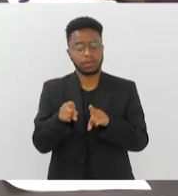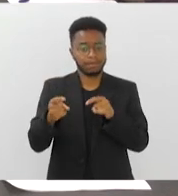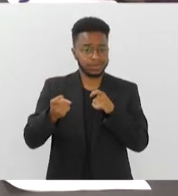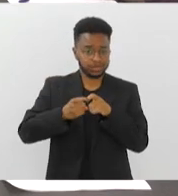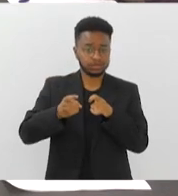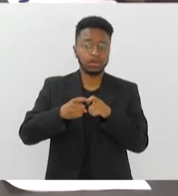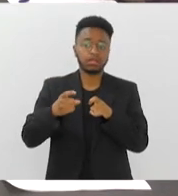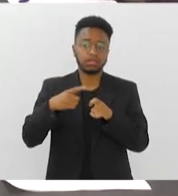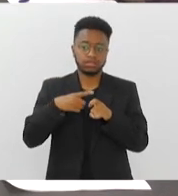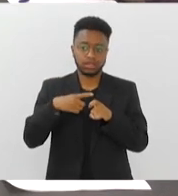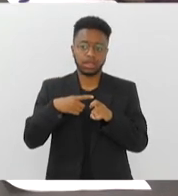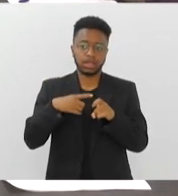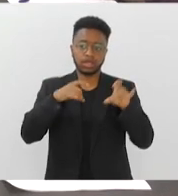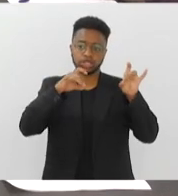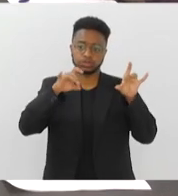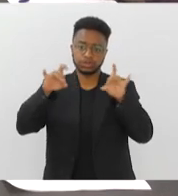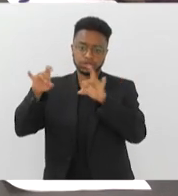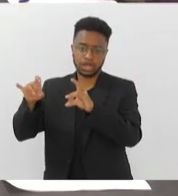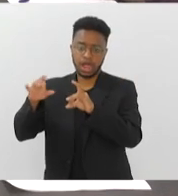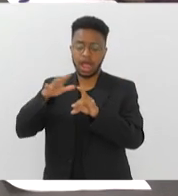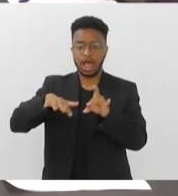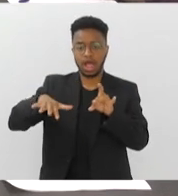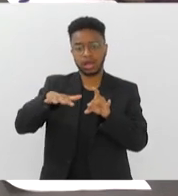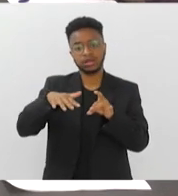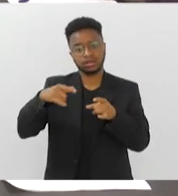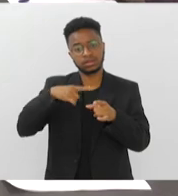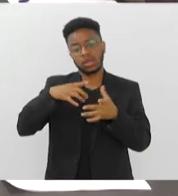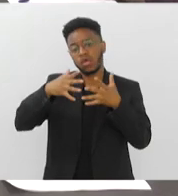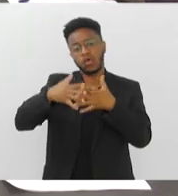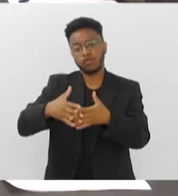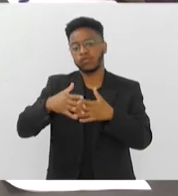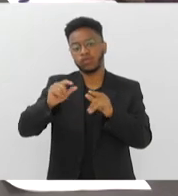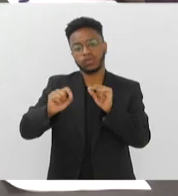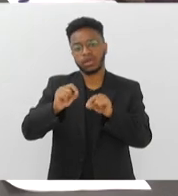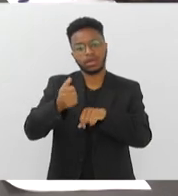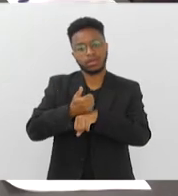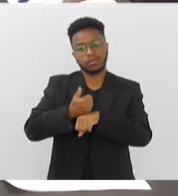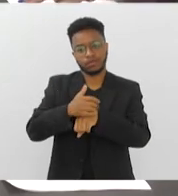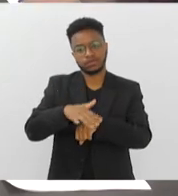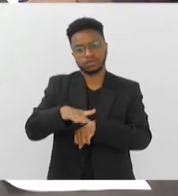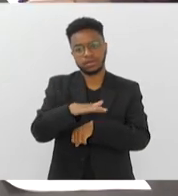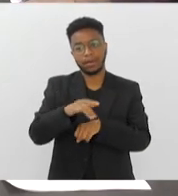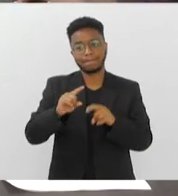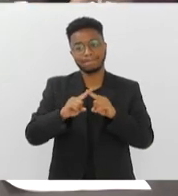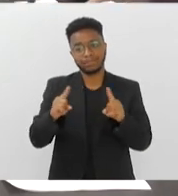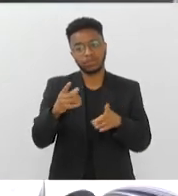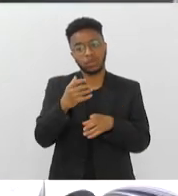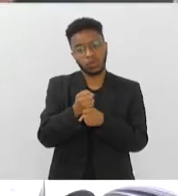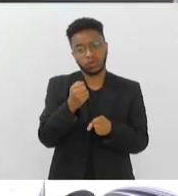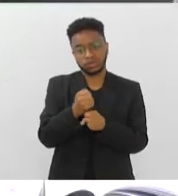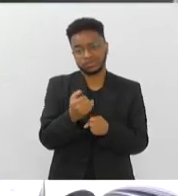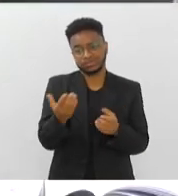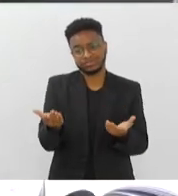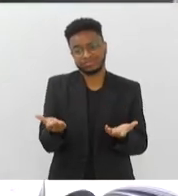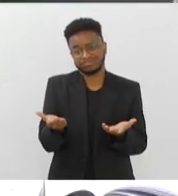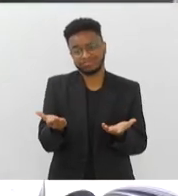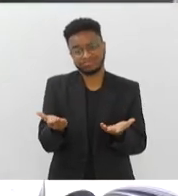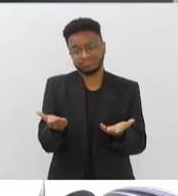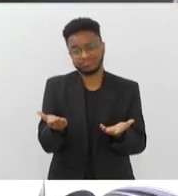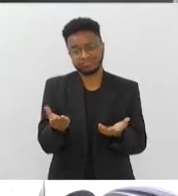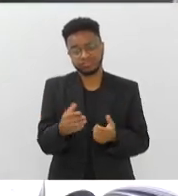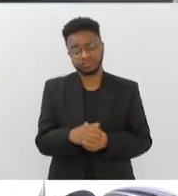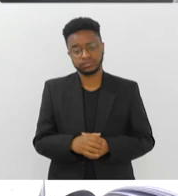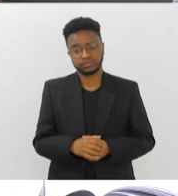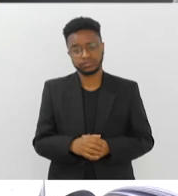as especialidades que se confundem muitas vezes com a própria carreira. Mas a gente no vai caso afirmar, do contador, é o contador que atua nas empresas com